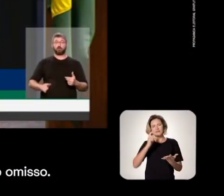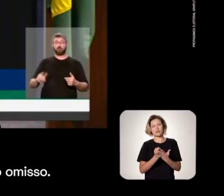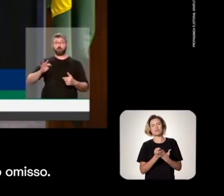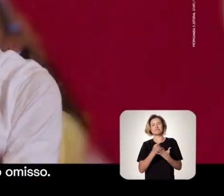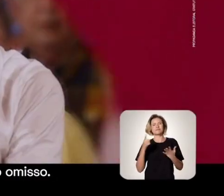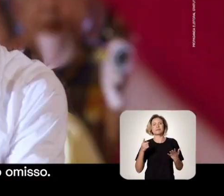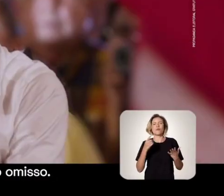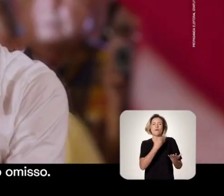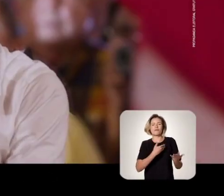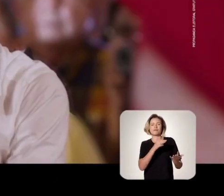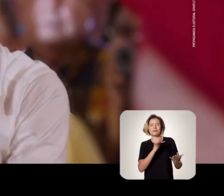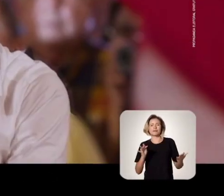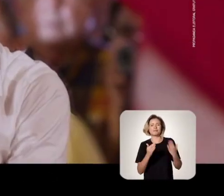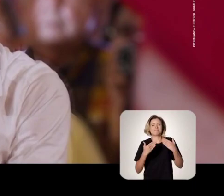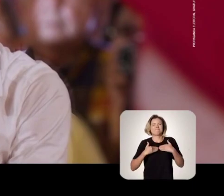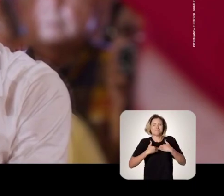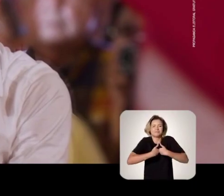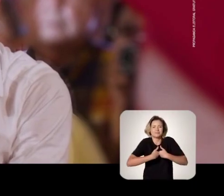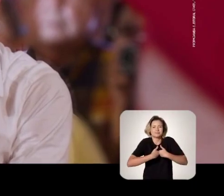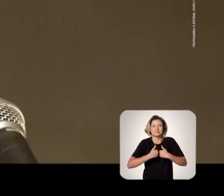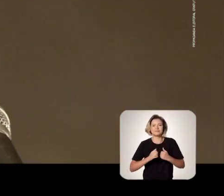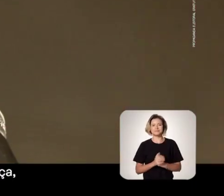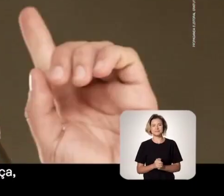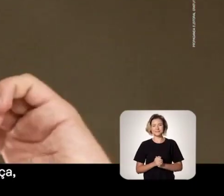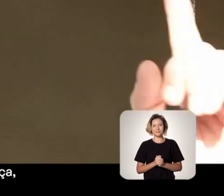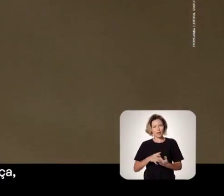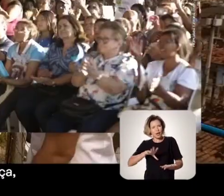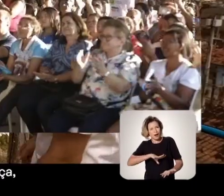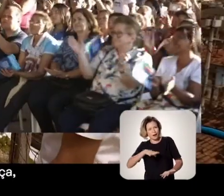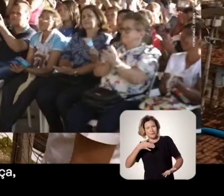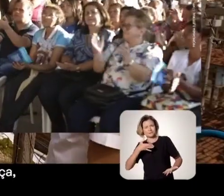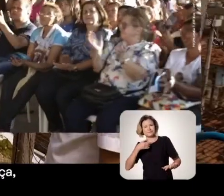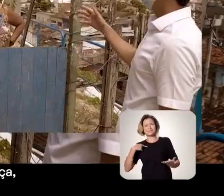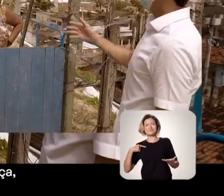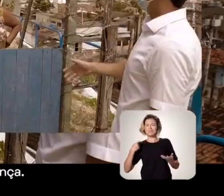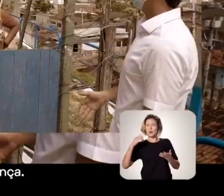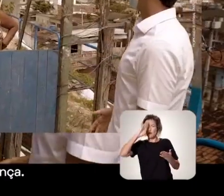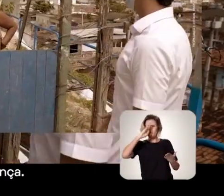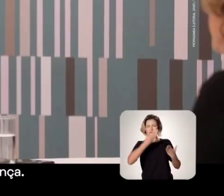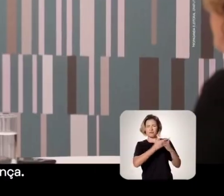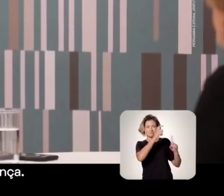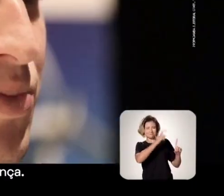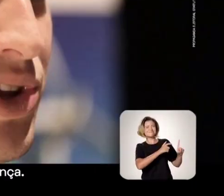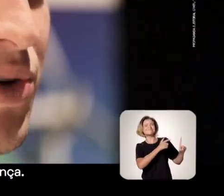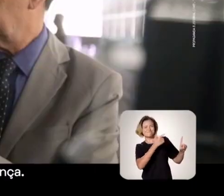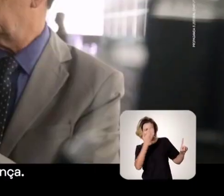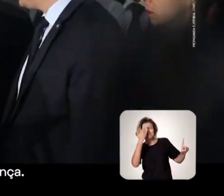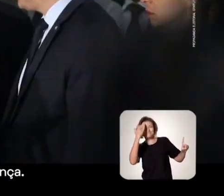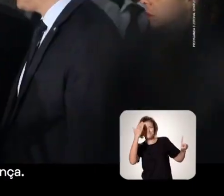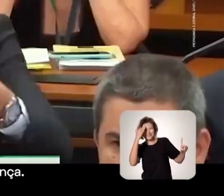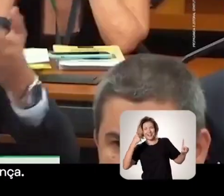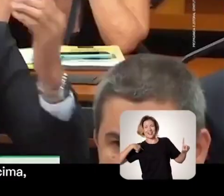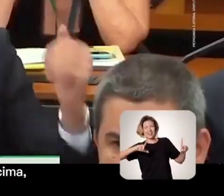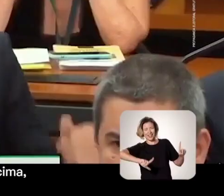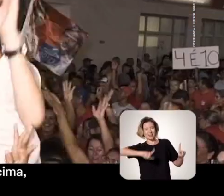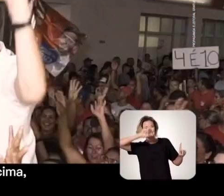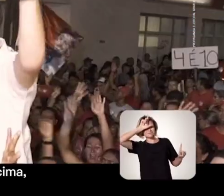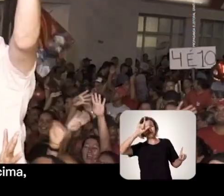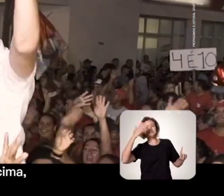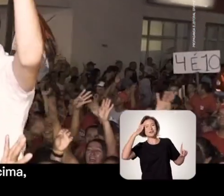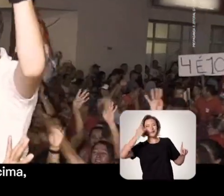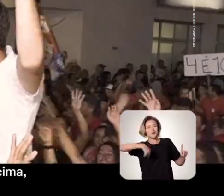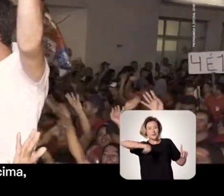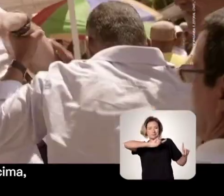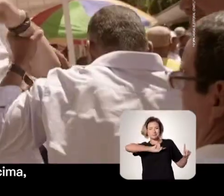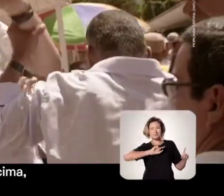federal Tem sido omisso Tem palavra É de confiança Sabe das coisas Tem liderança Junto